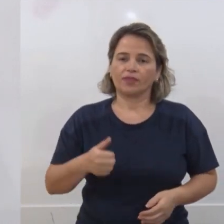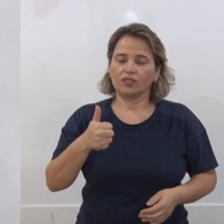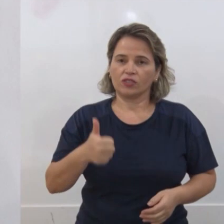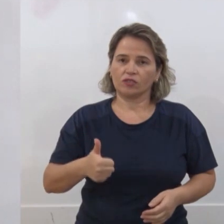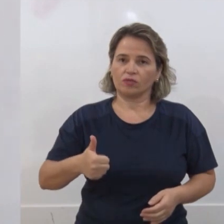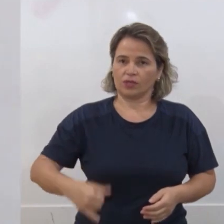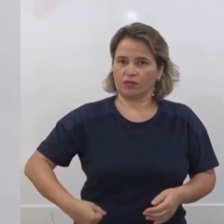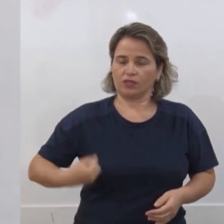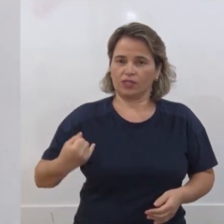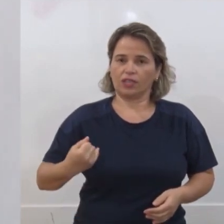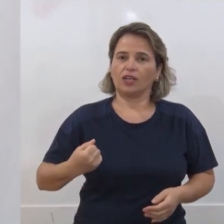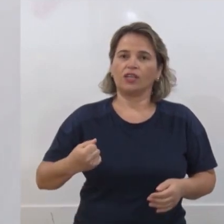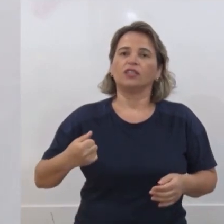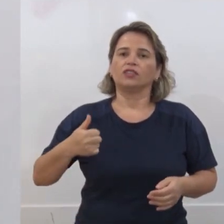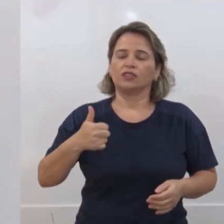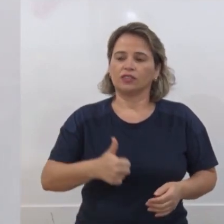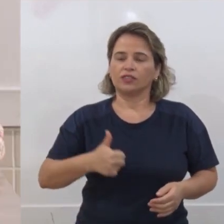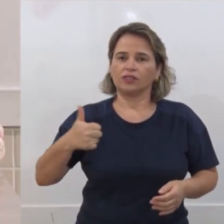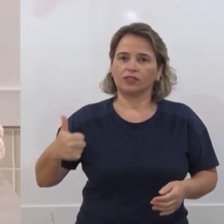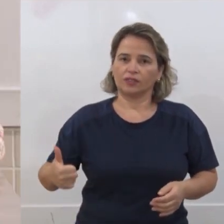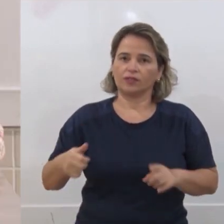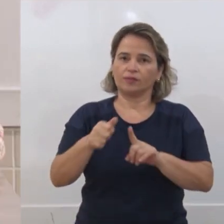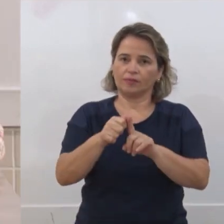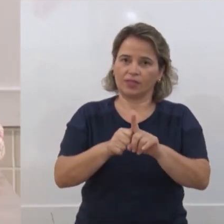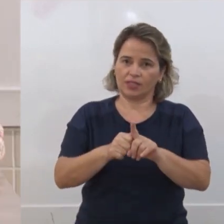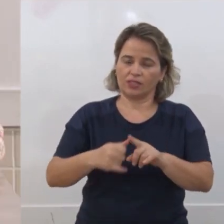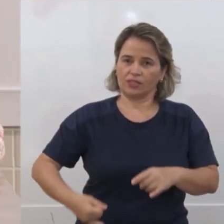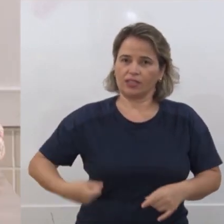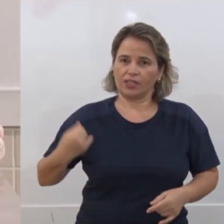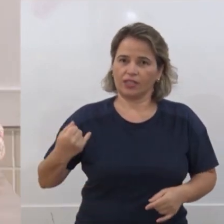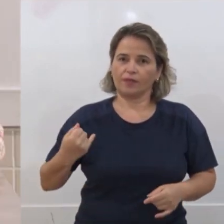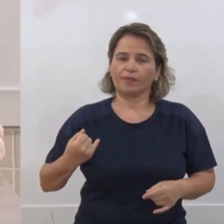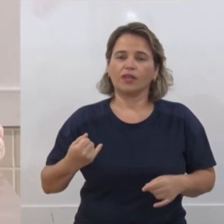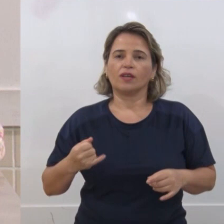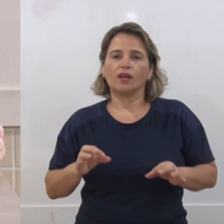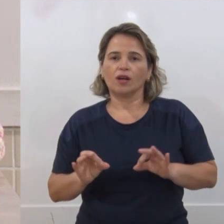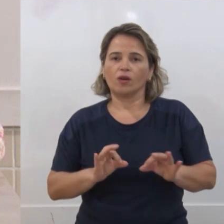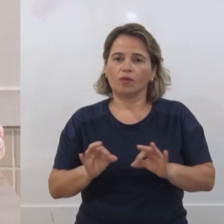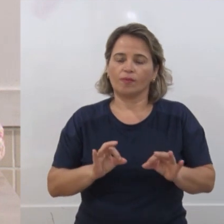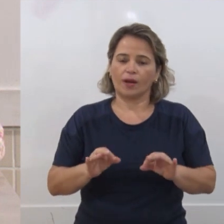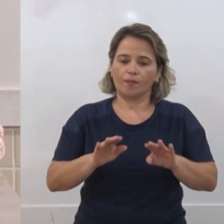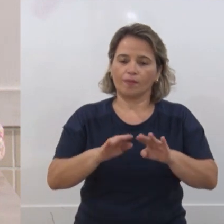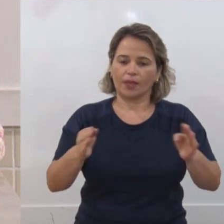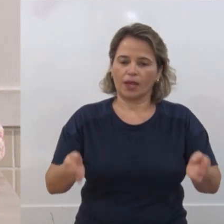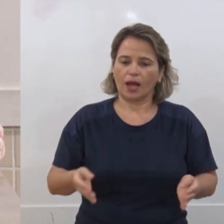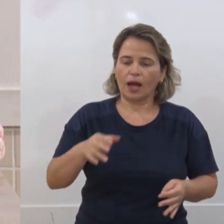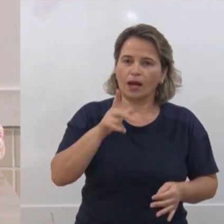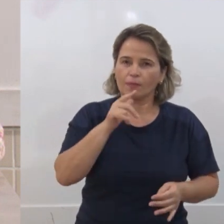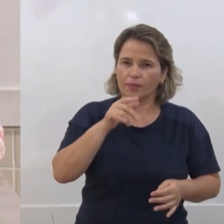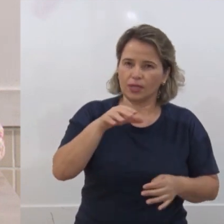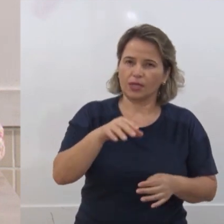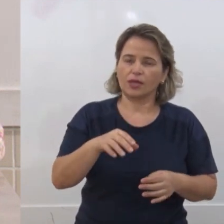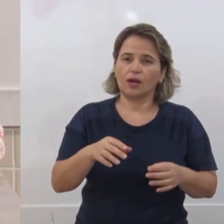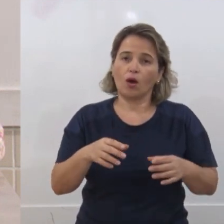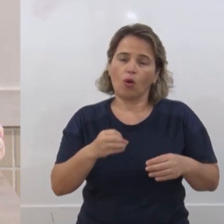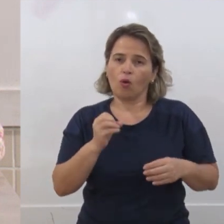meses, vamos preparar o ambiente da cozinha, a pia ou uma bacia com água